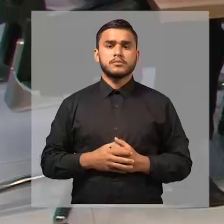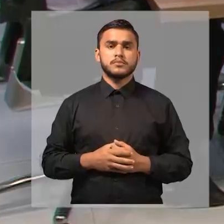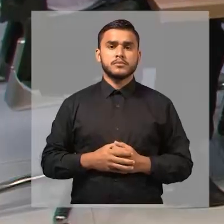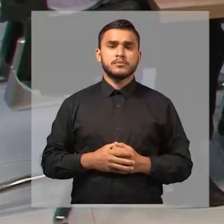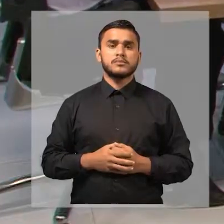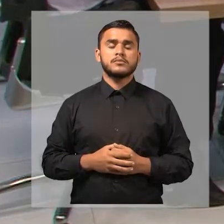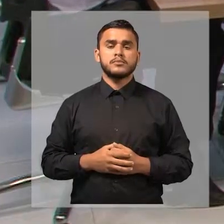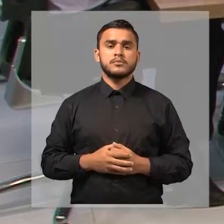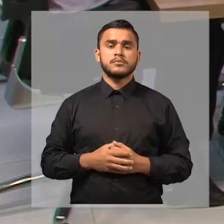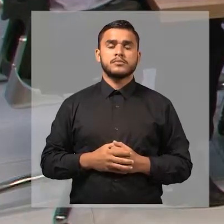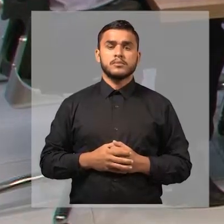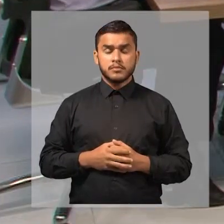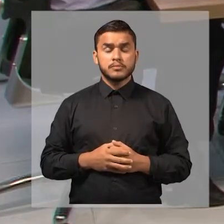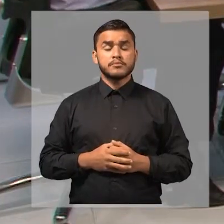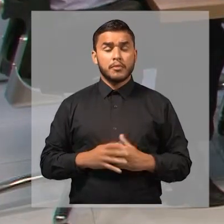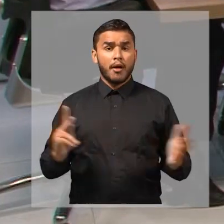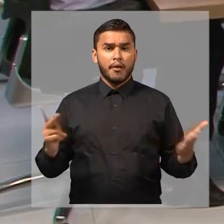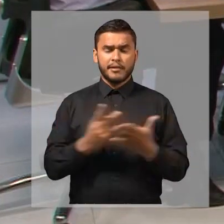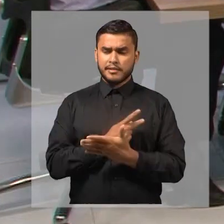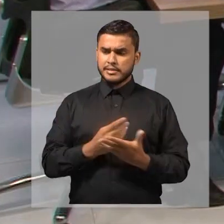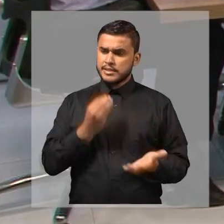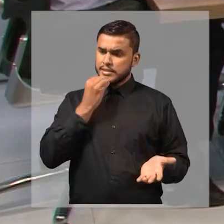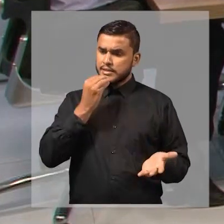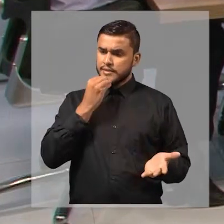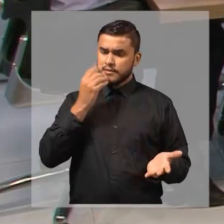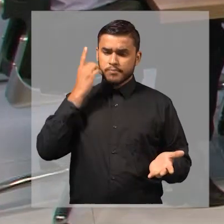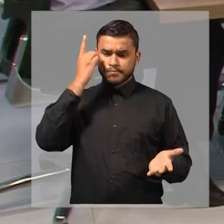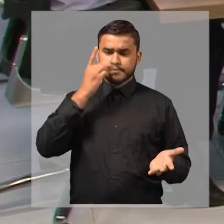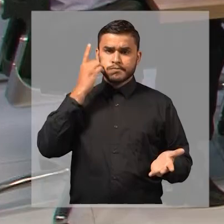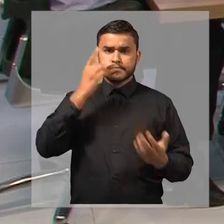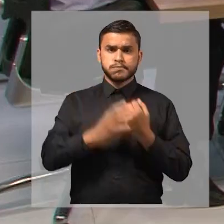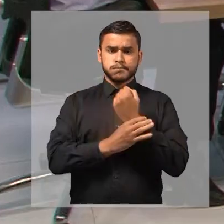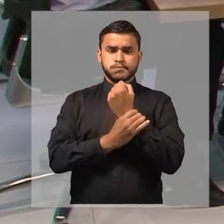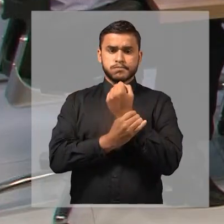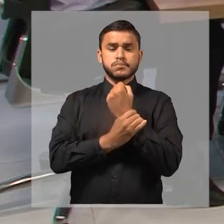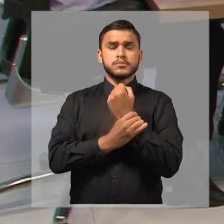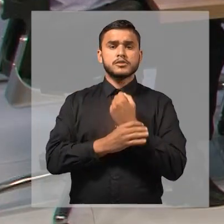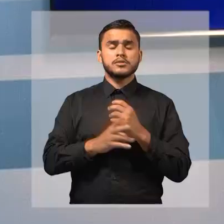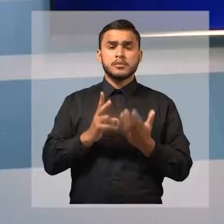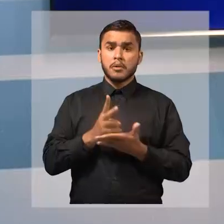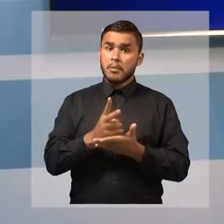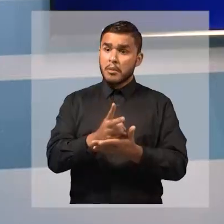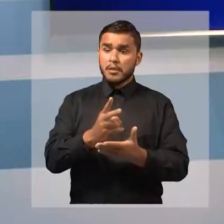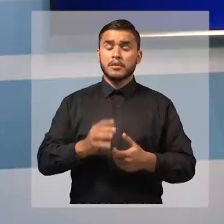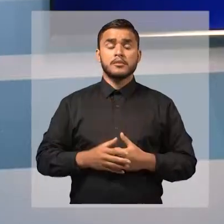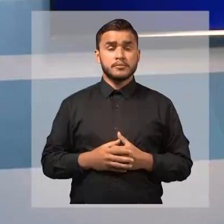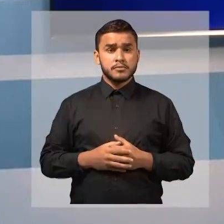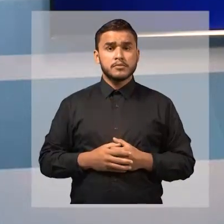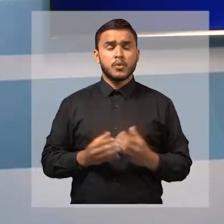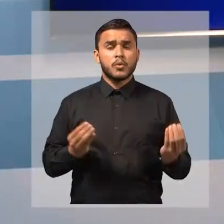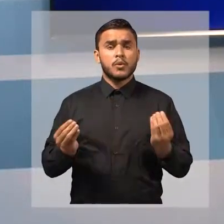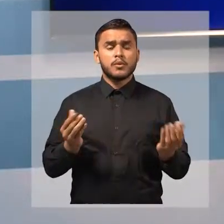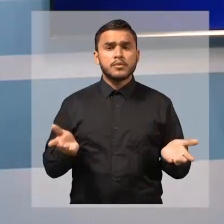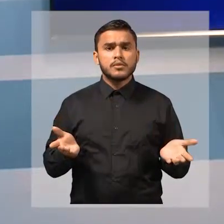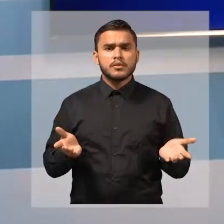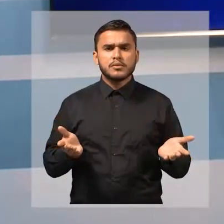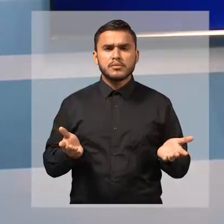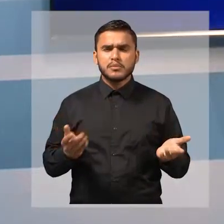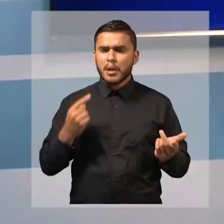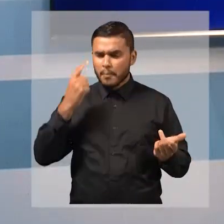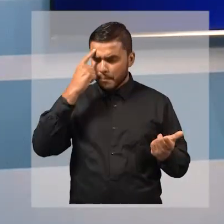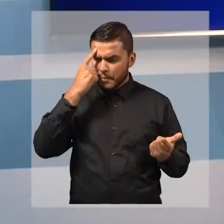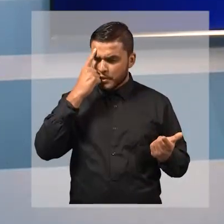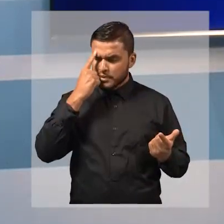que tem que fazer valer. Deveria estar preservando. Pois tudo isto bota tudo por